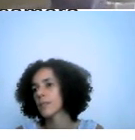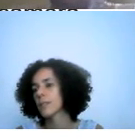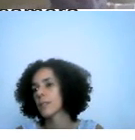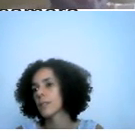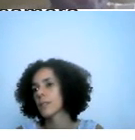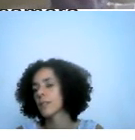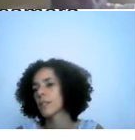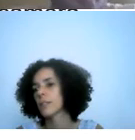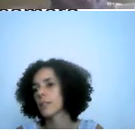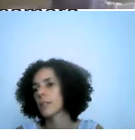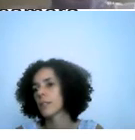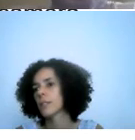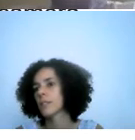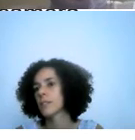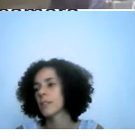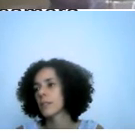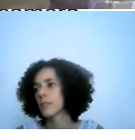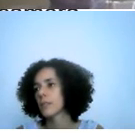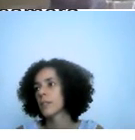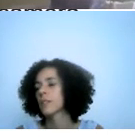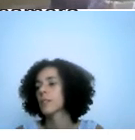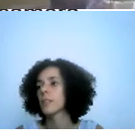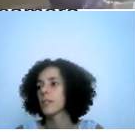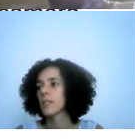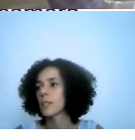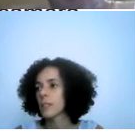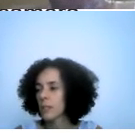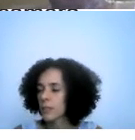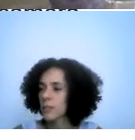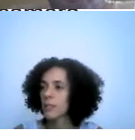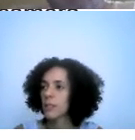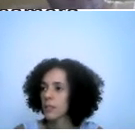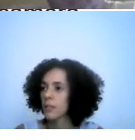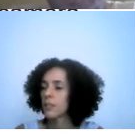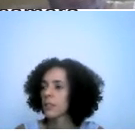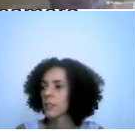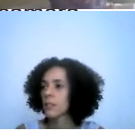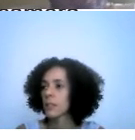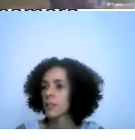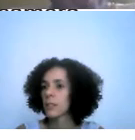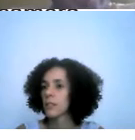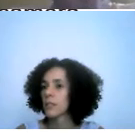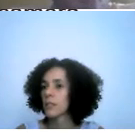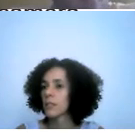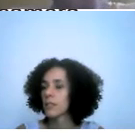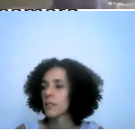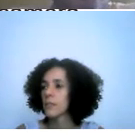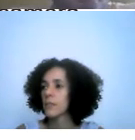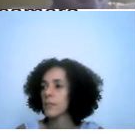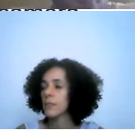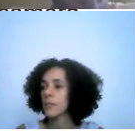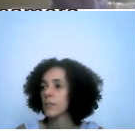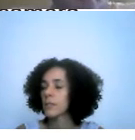evitar essa expansão? A ausência de polinizadores ou dispersores de sementes, como exemplo das plantas, e as próprias